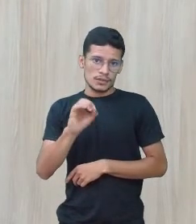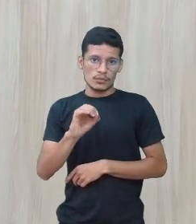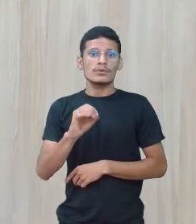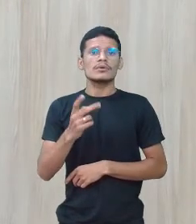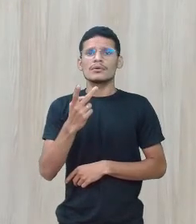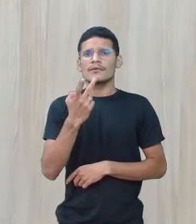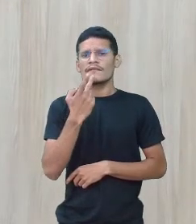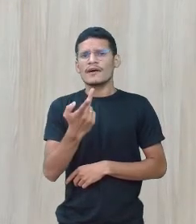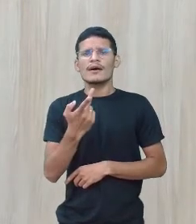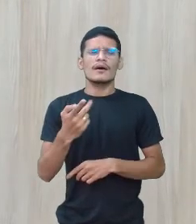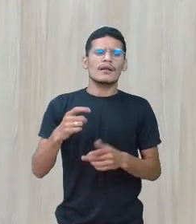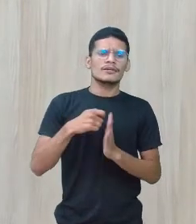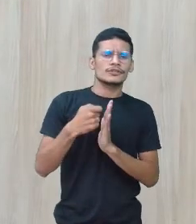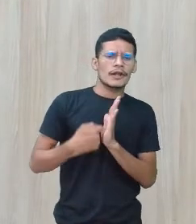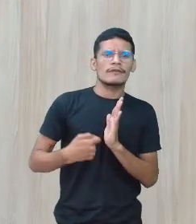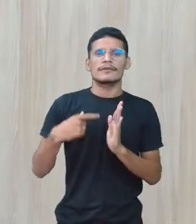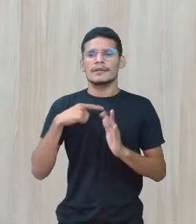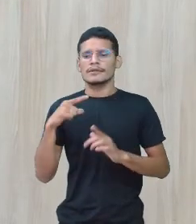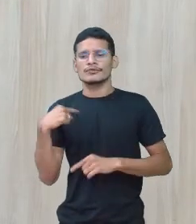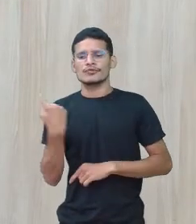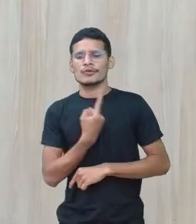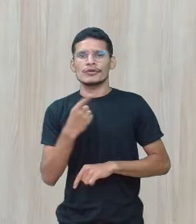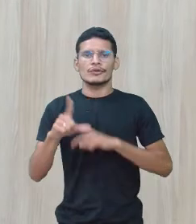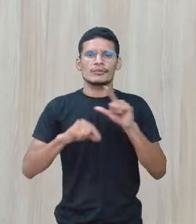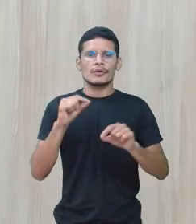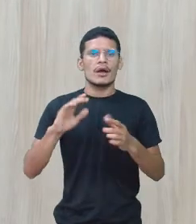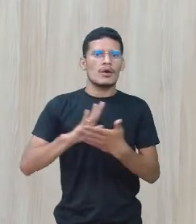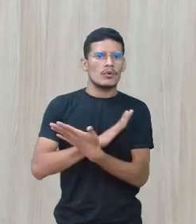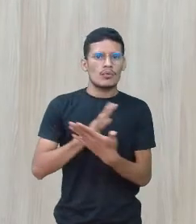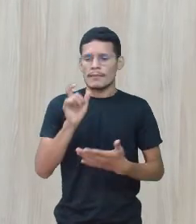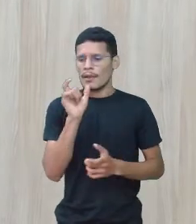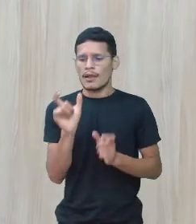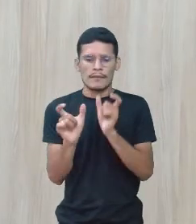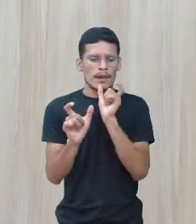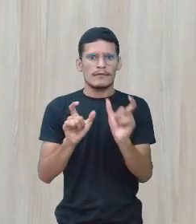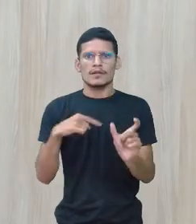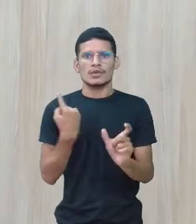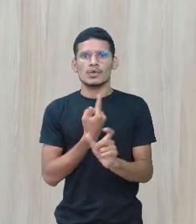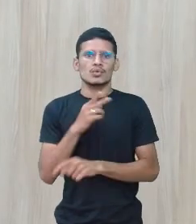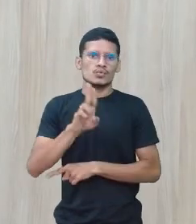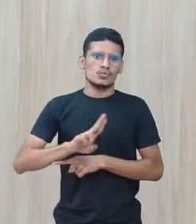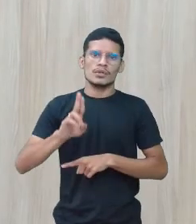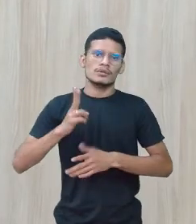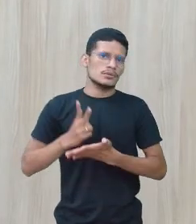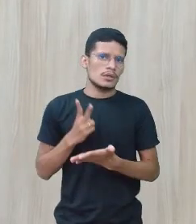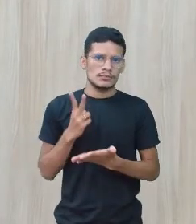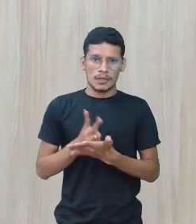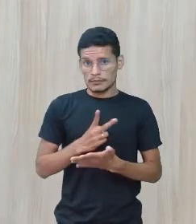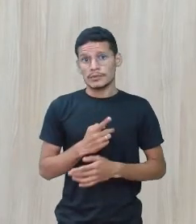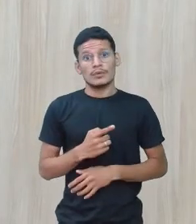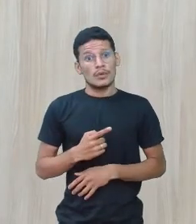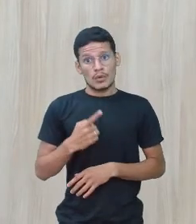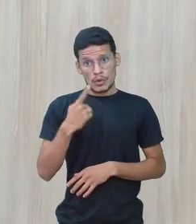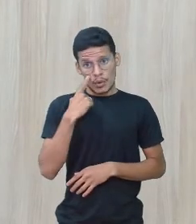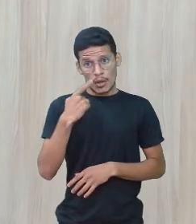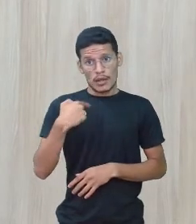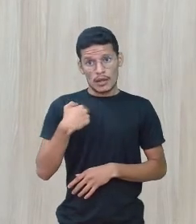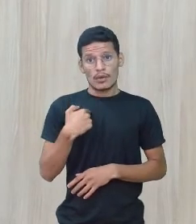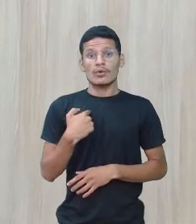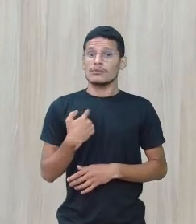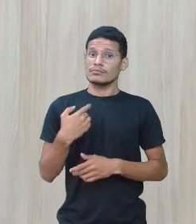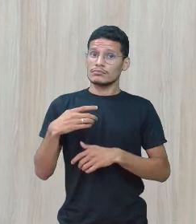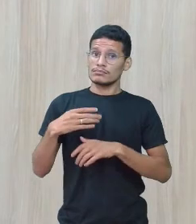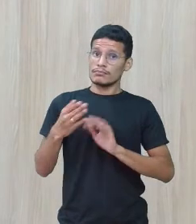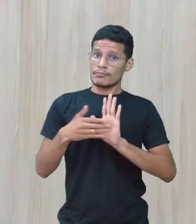gente geralmente faz uma seleção prévia. A gente tem algumas palavras que a gente usa com mais frequência, né? Então, eu proporia